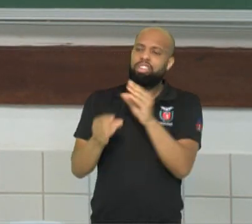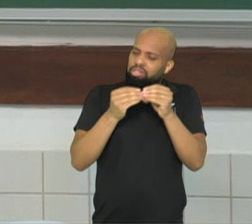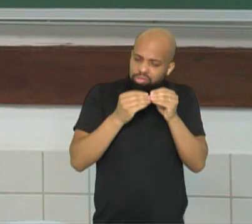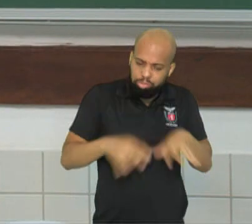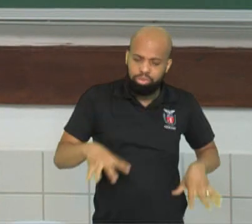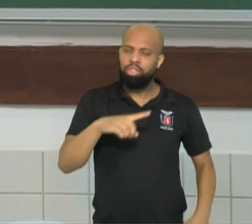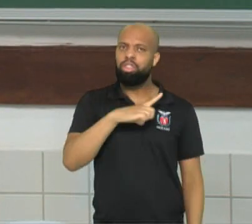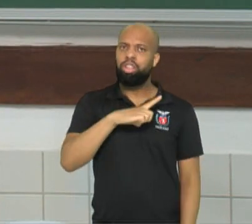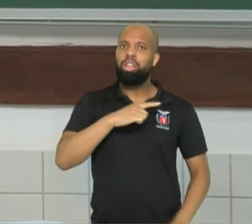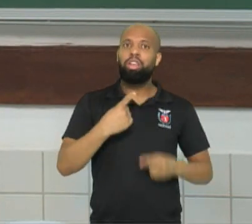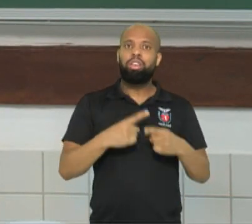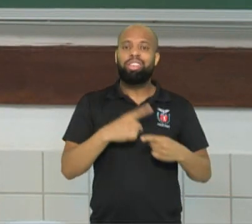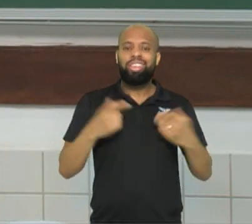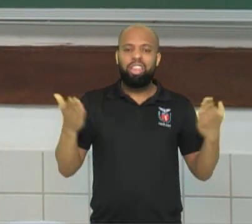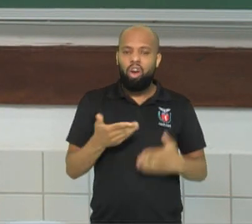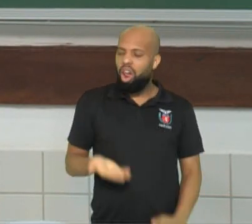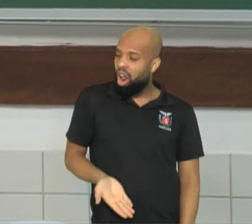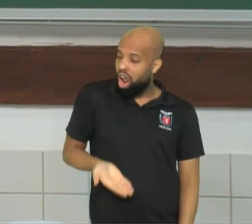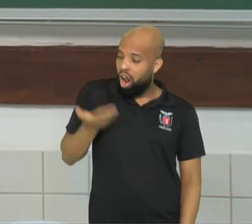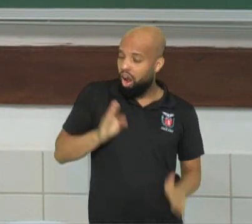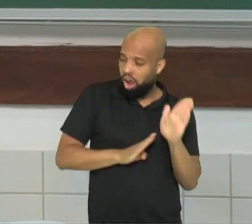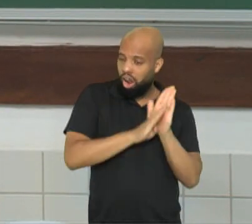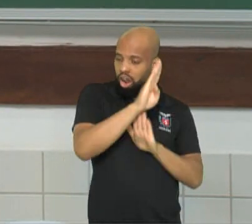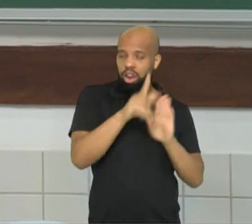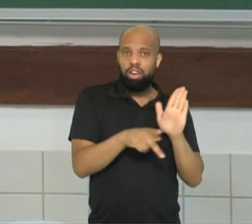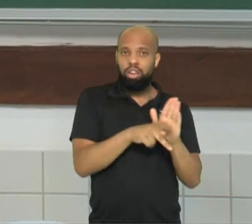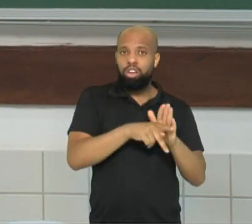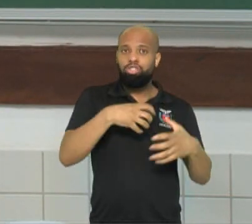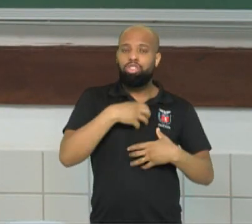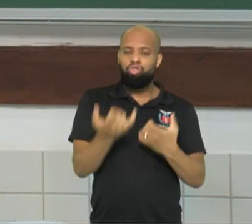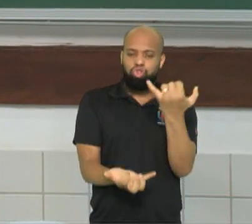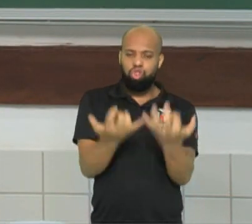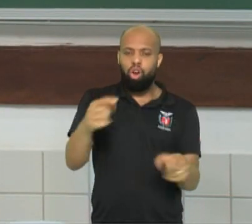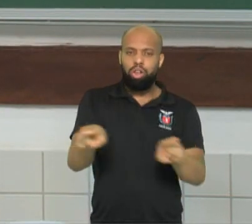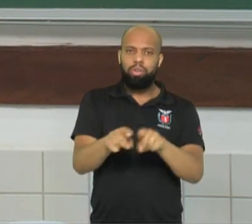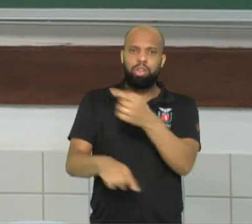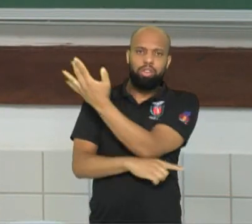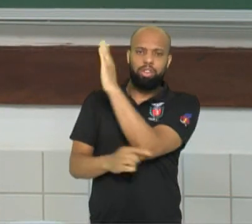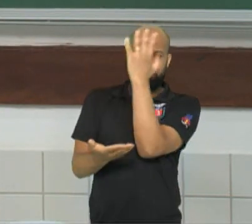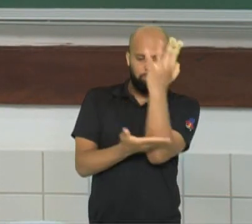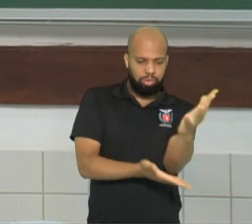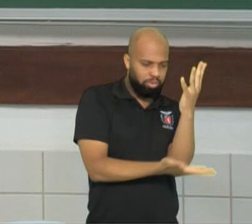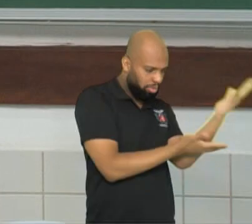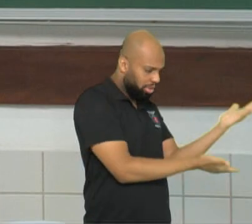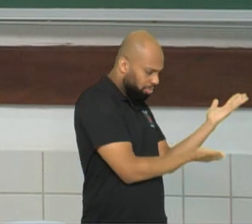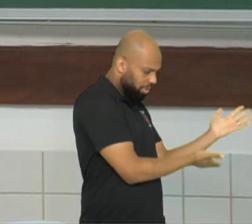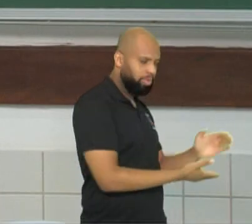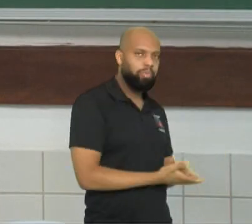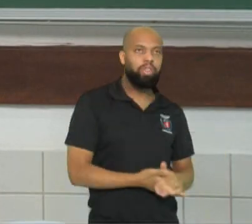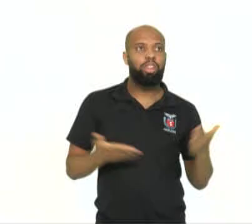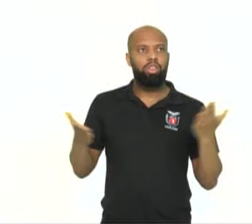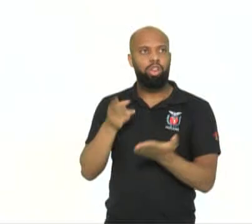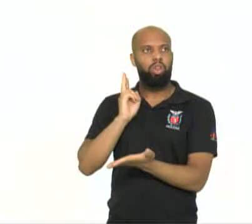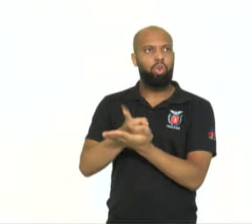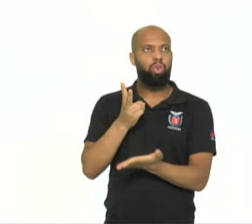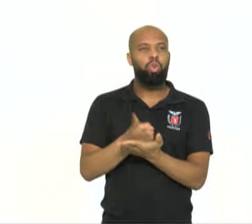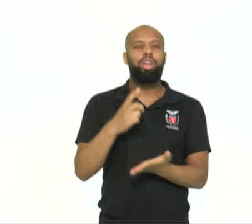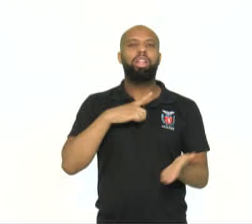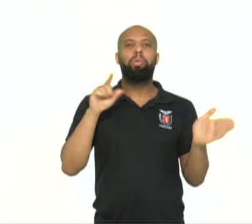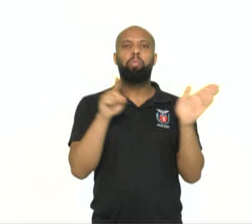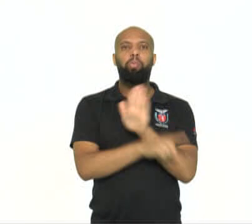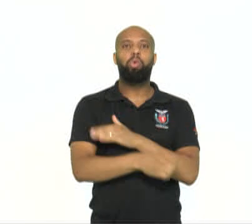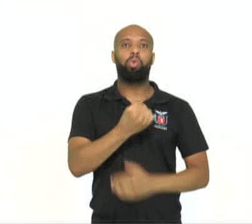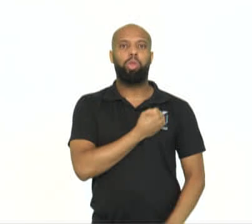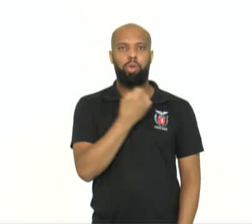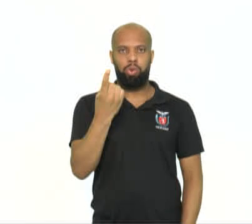muito, porque aumentou muito o desmatamento e queimada por causa desse pensamento das pessoas, ok? Continuando aqui, gente, nosso primeiro